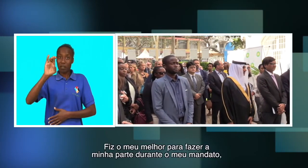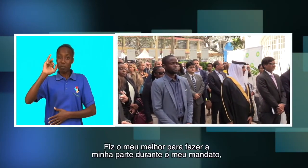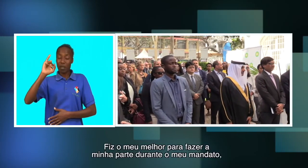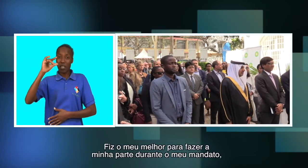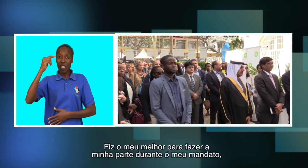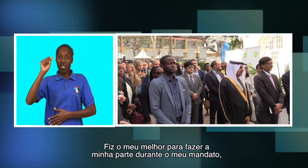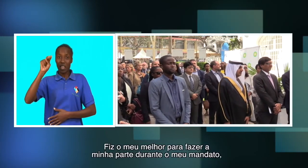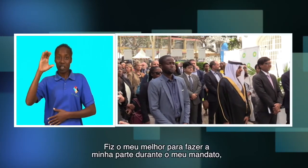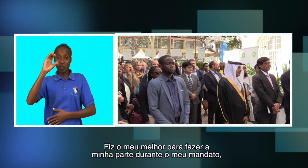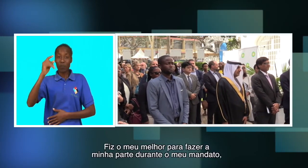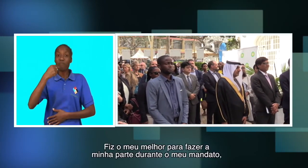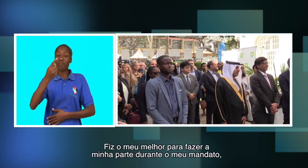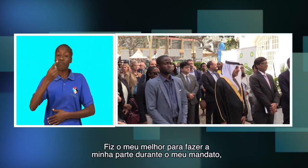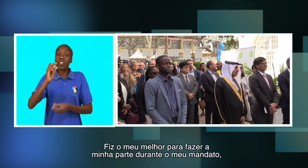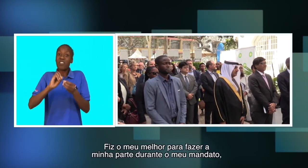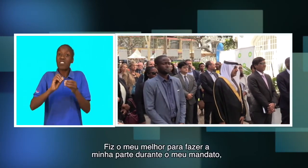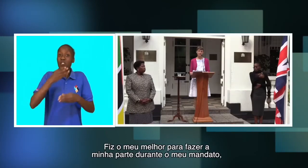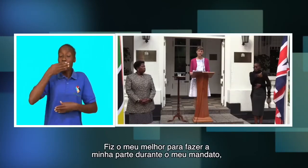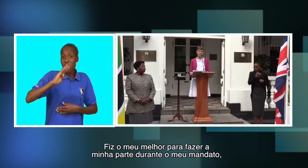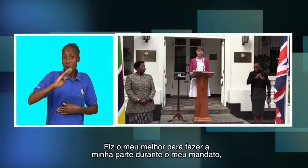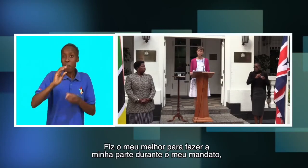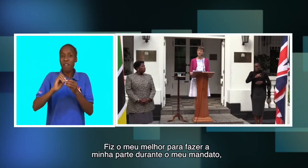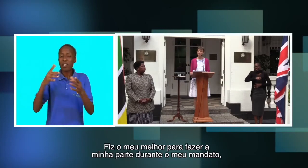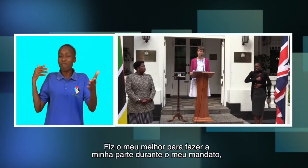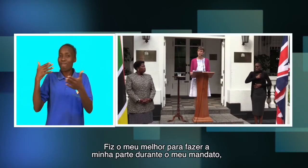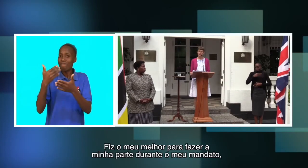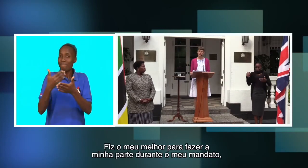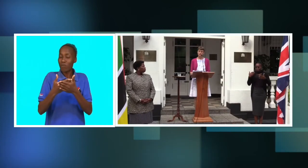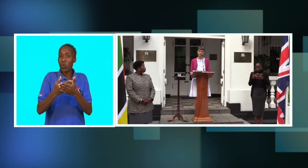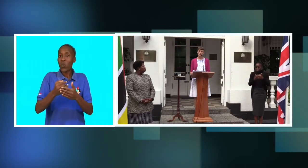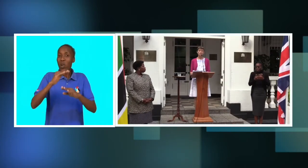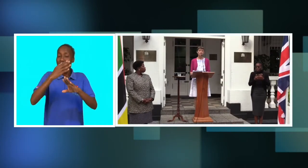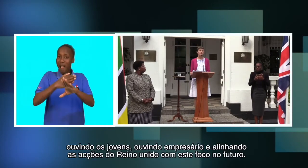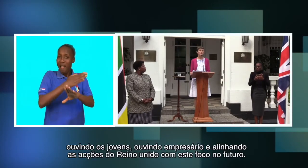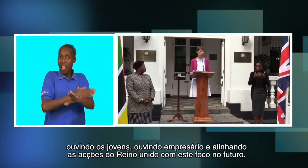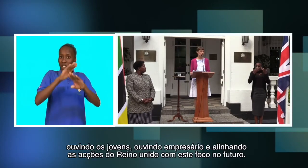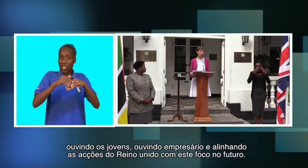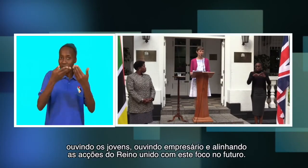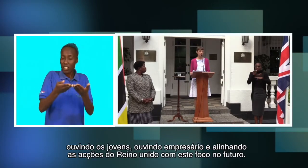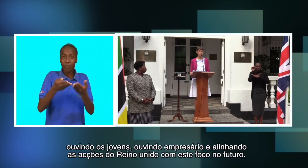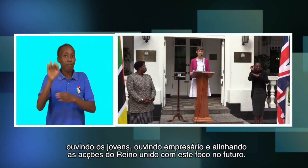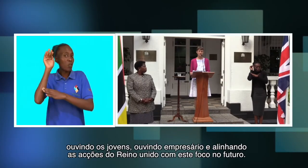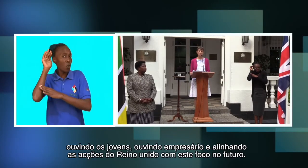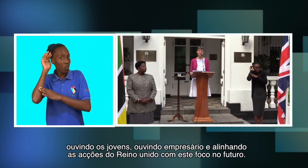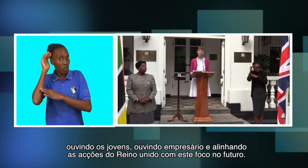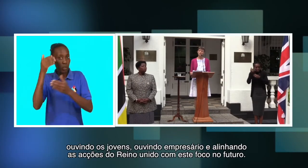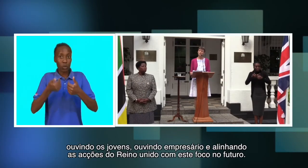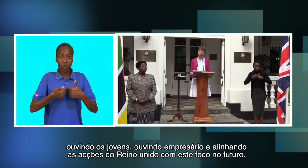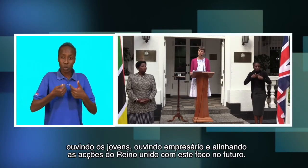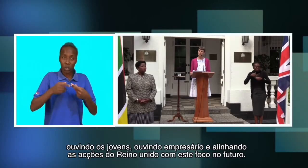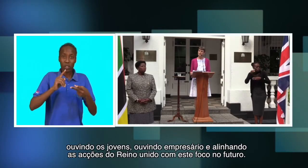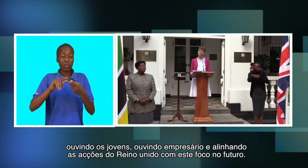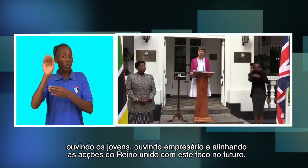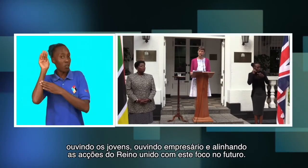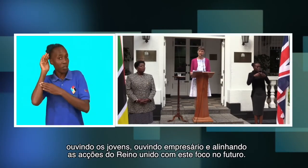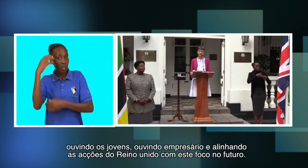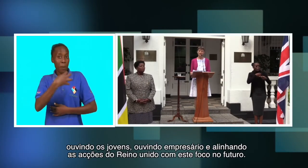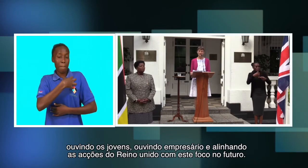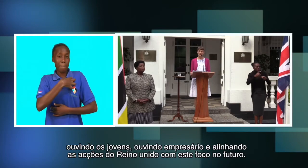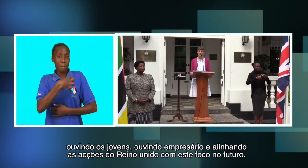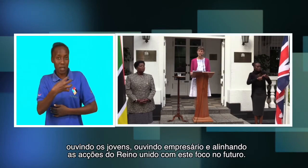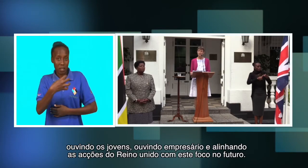Eu fiz o meu melhor para fazer a minha parte durante o meu mandato, ouvindo os jovens, ouvindo empresários